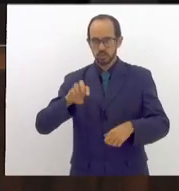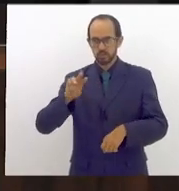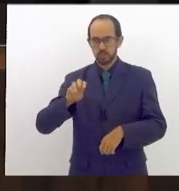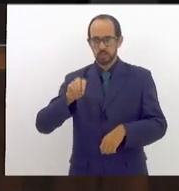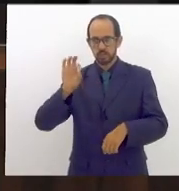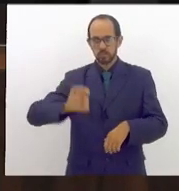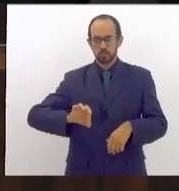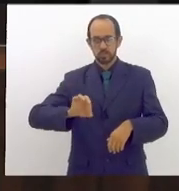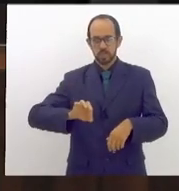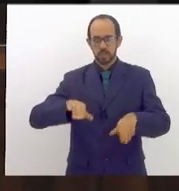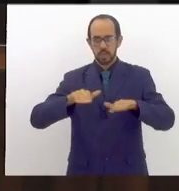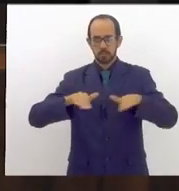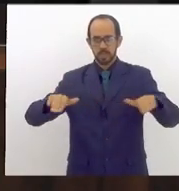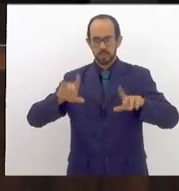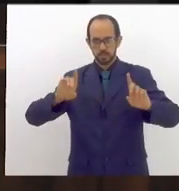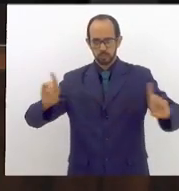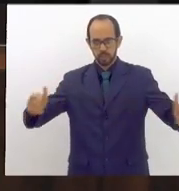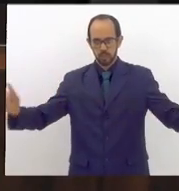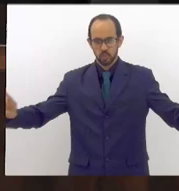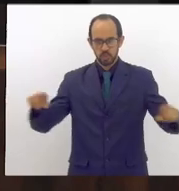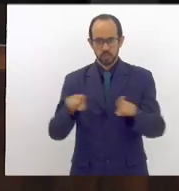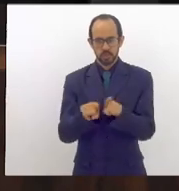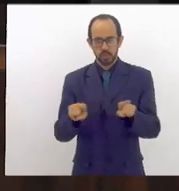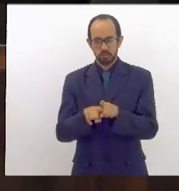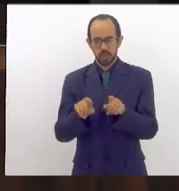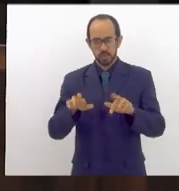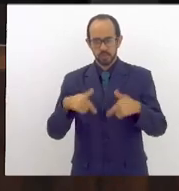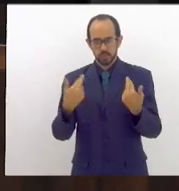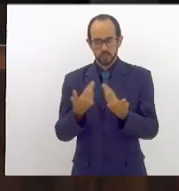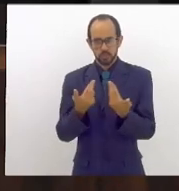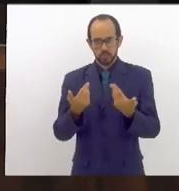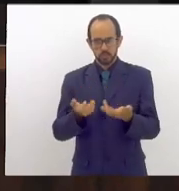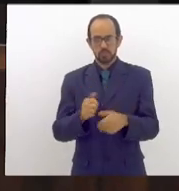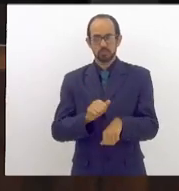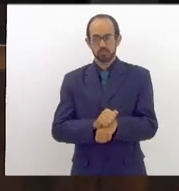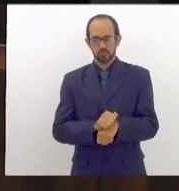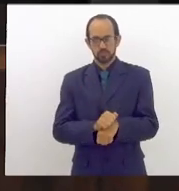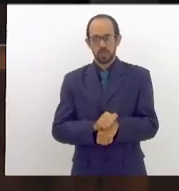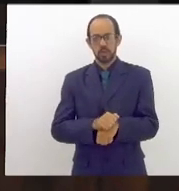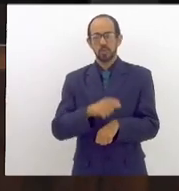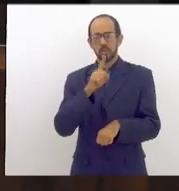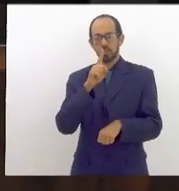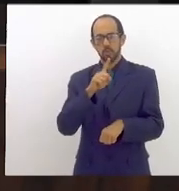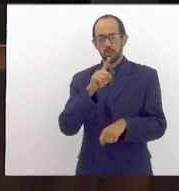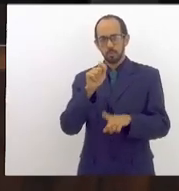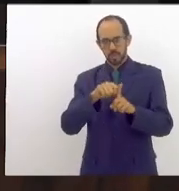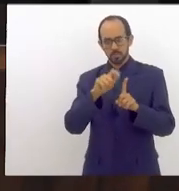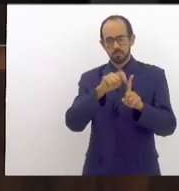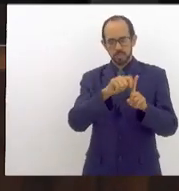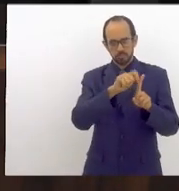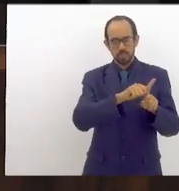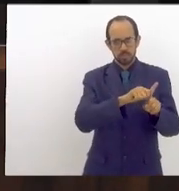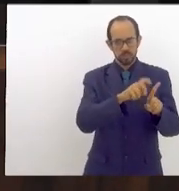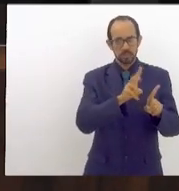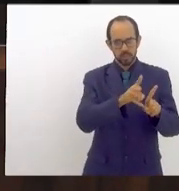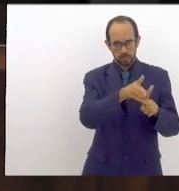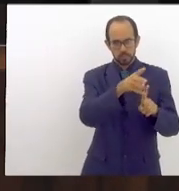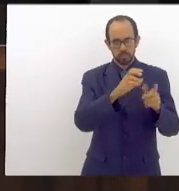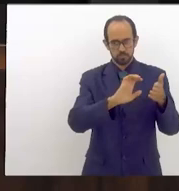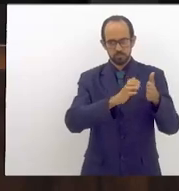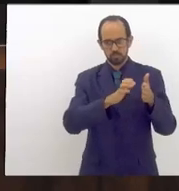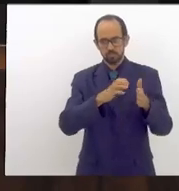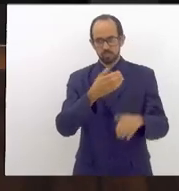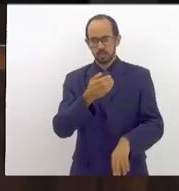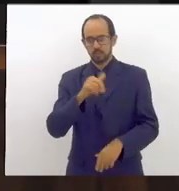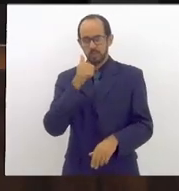diretora da reuniões dos almoços né uma vez por mês eu vi na bancada feminina de todo